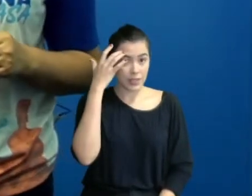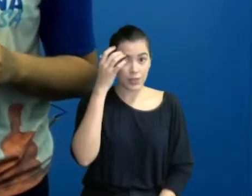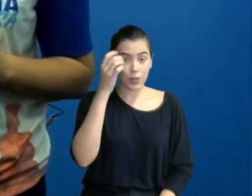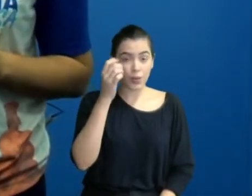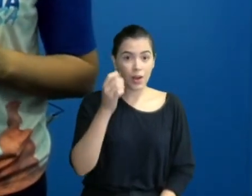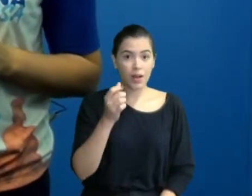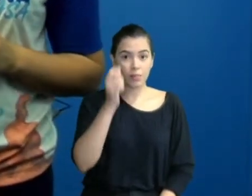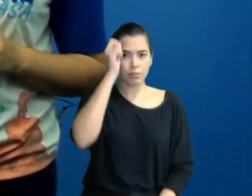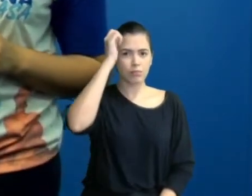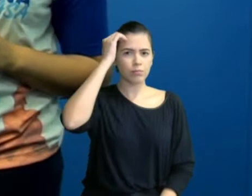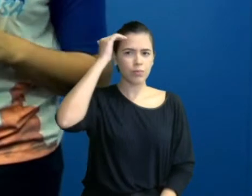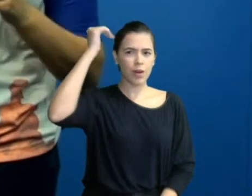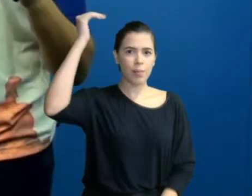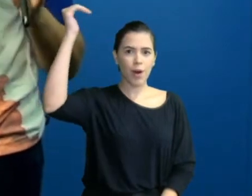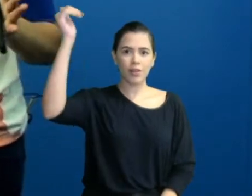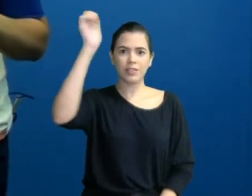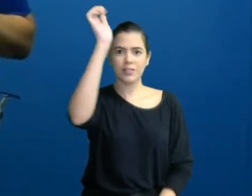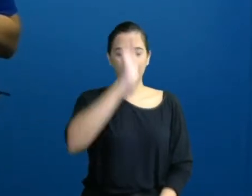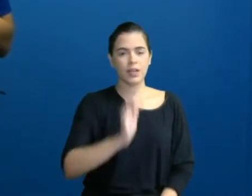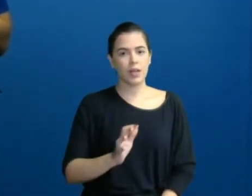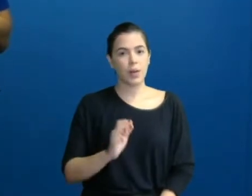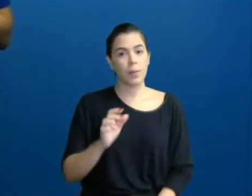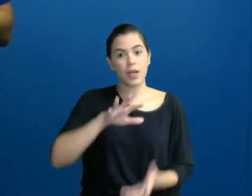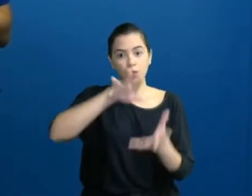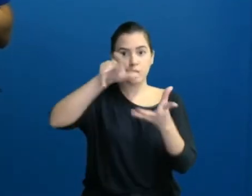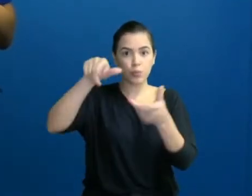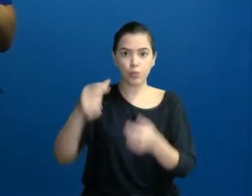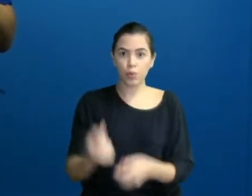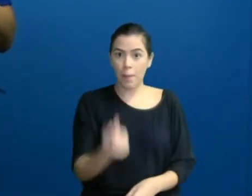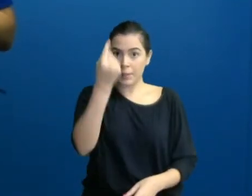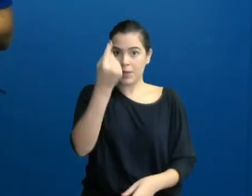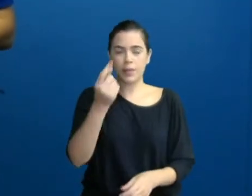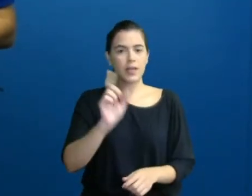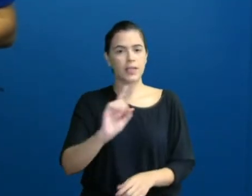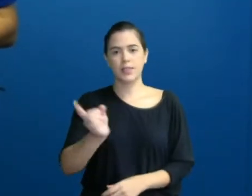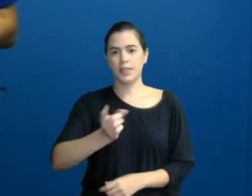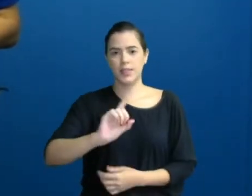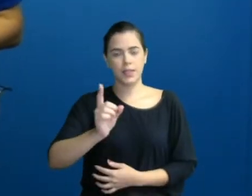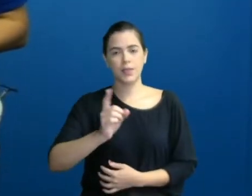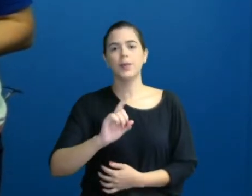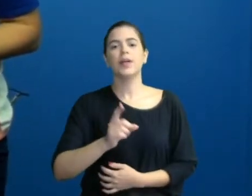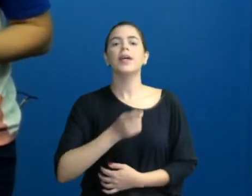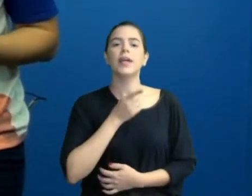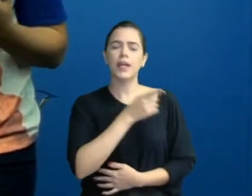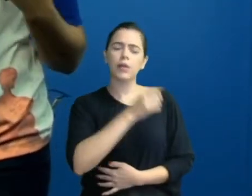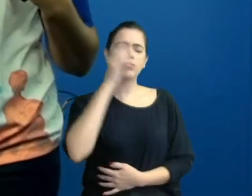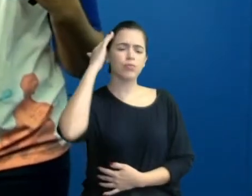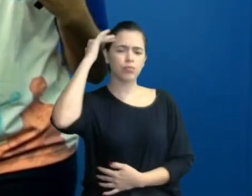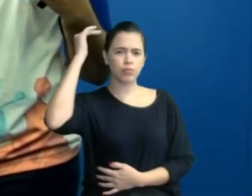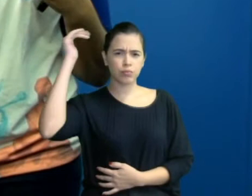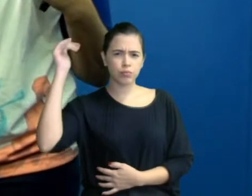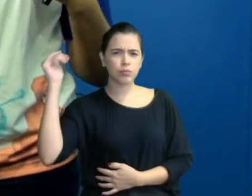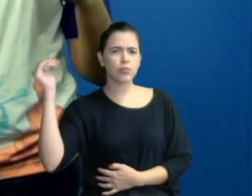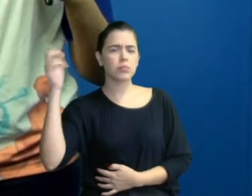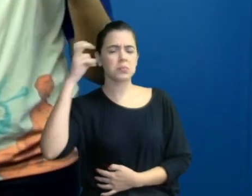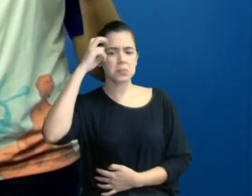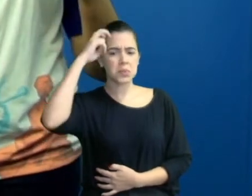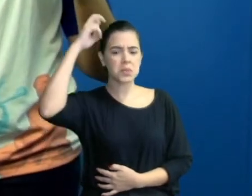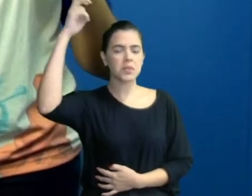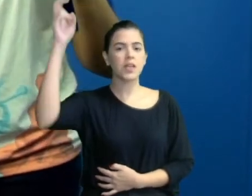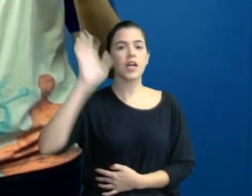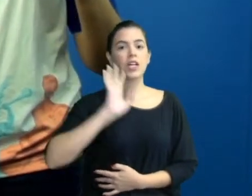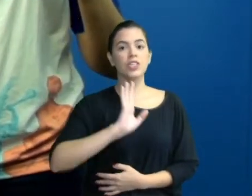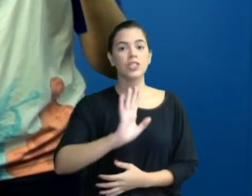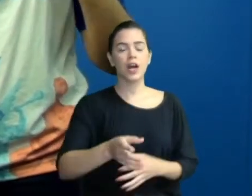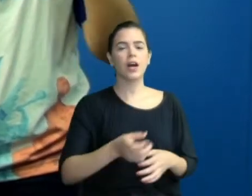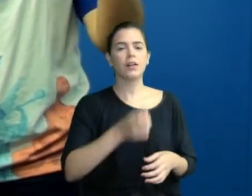primeira pessoa a andar de avião no mundo, tá certo? Na verdade, ele era um grande aeronauta, ele já tinha